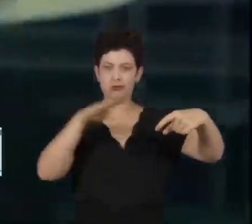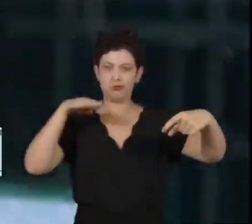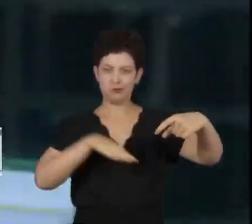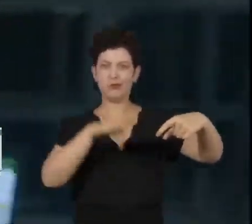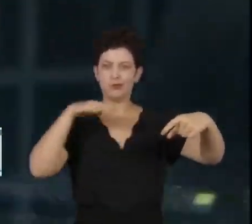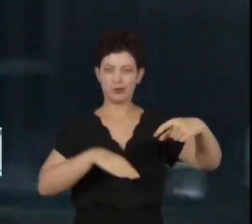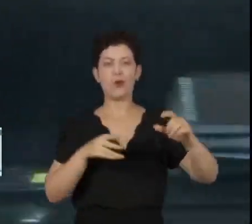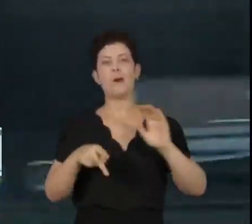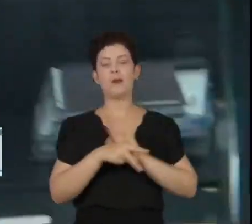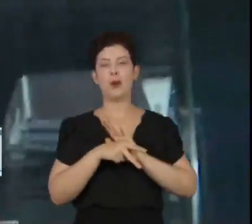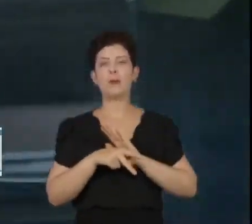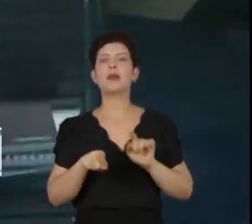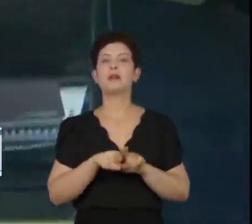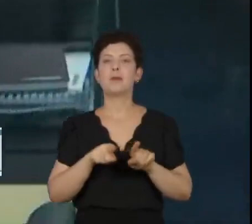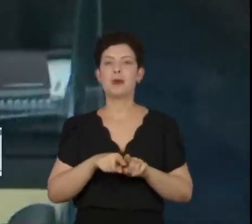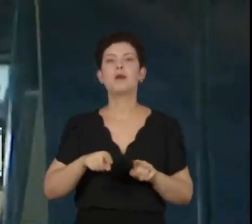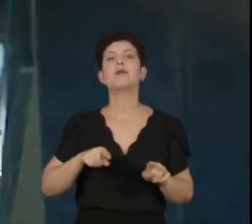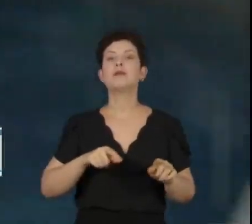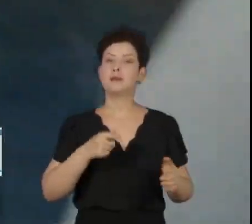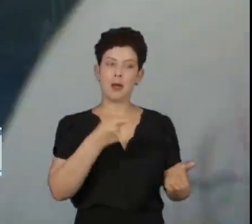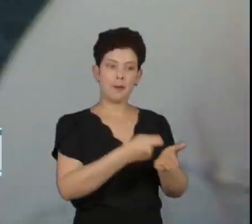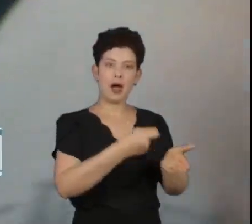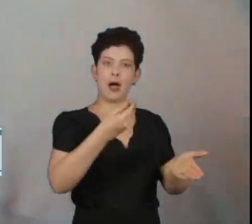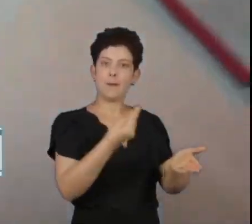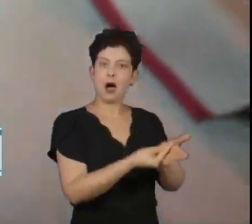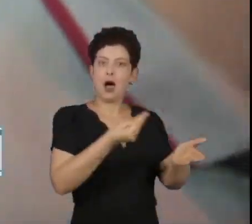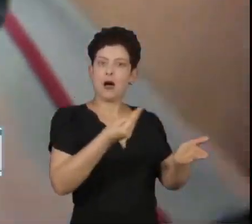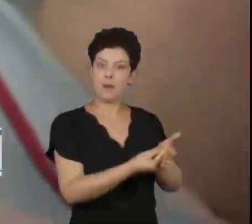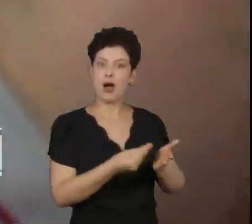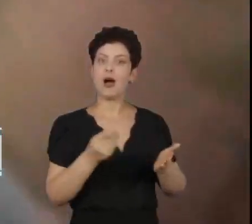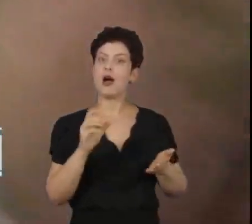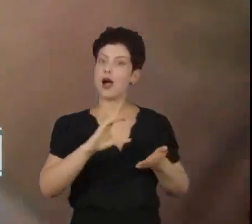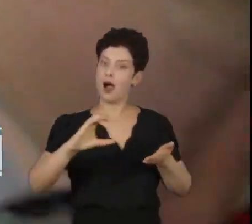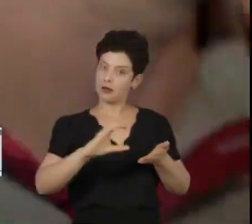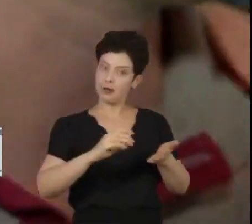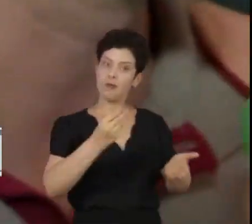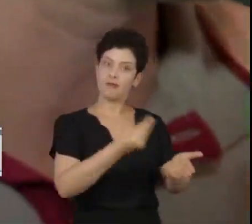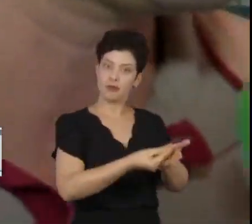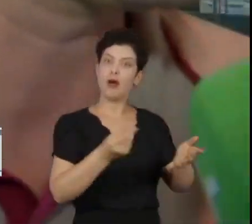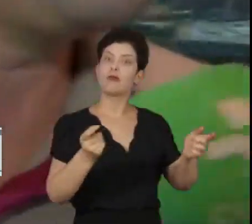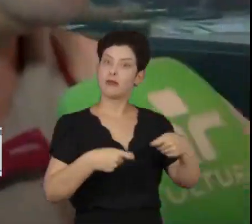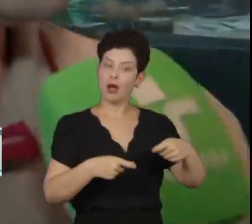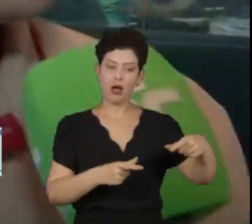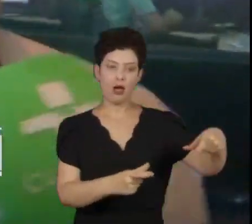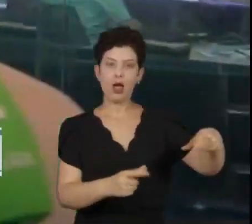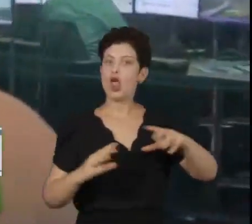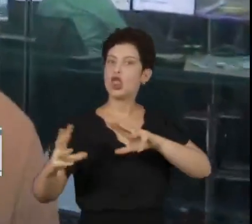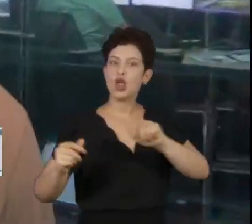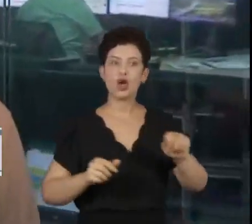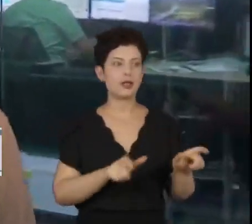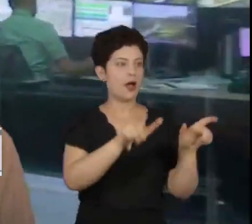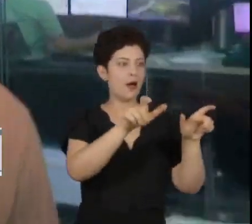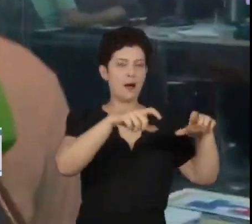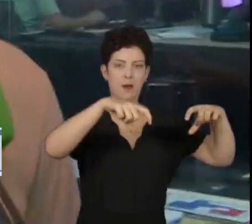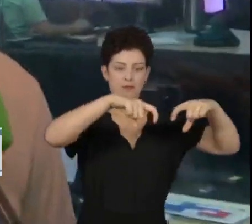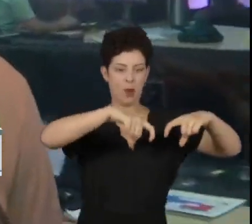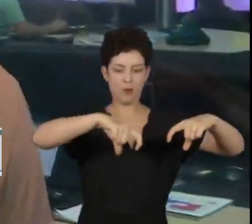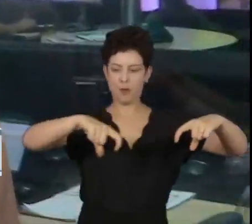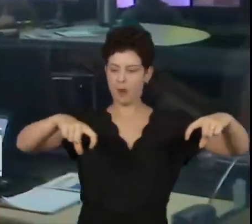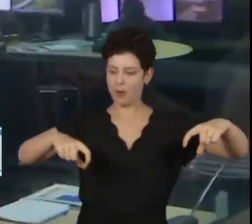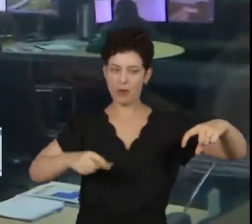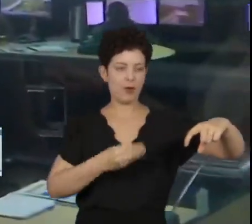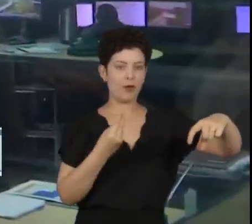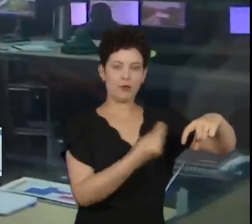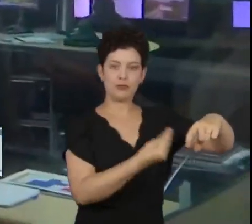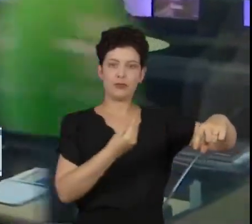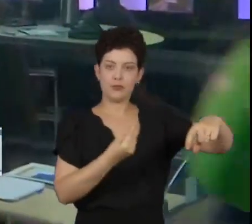nós adotamos também o pagamento por aproximação, seja no cartão de crédito, seja no cartão de débito, e todas as cabines manuais estão disponíveis para